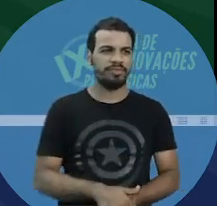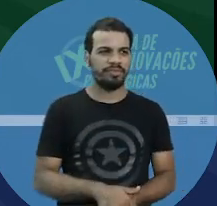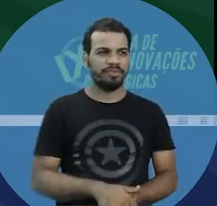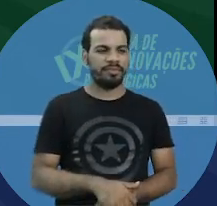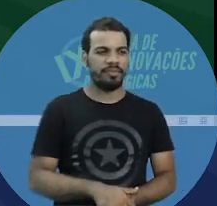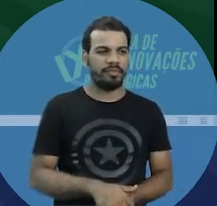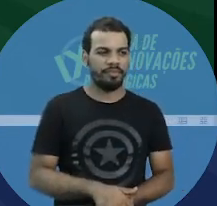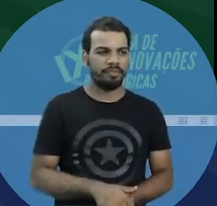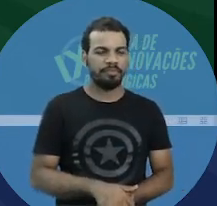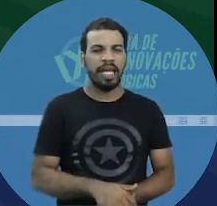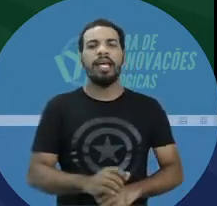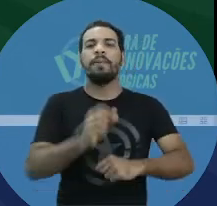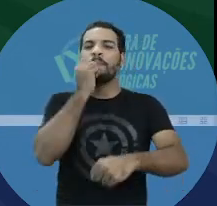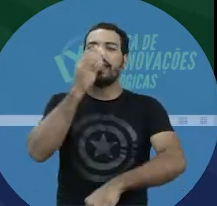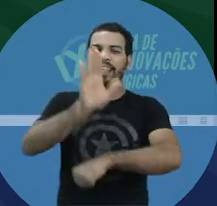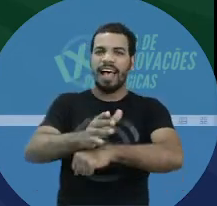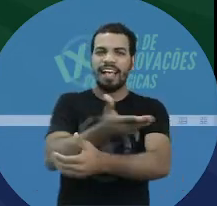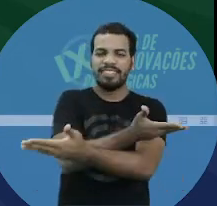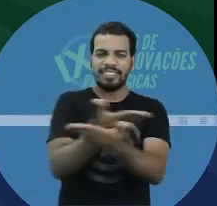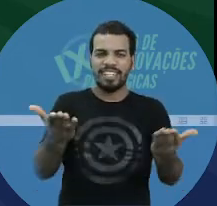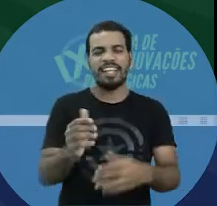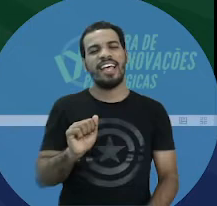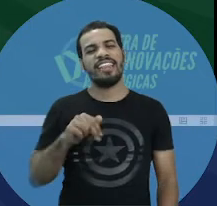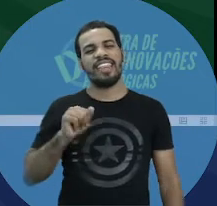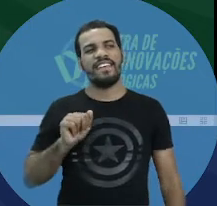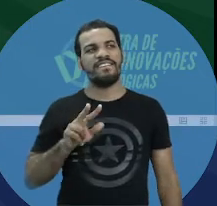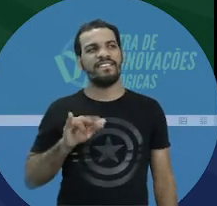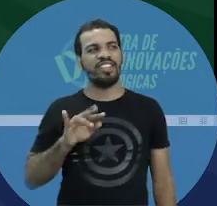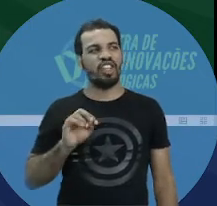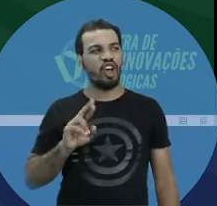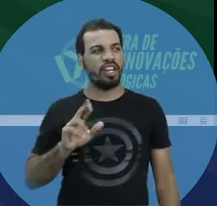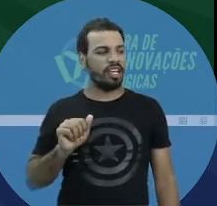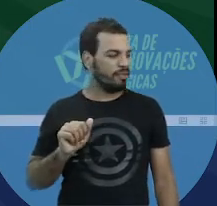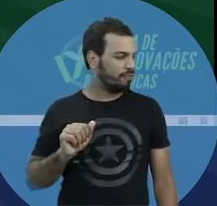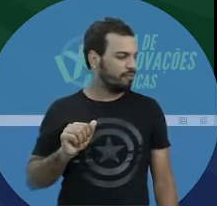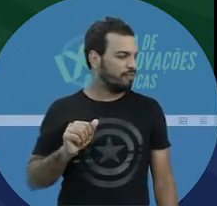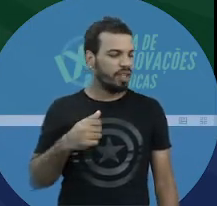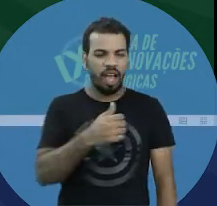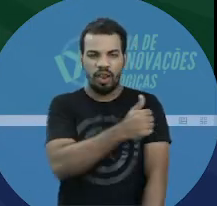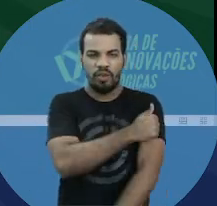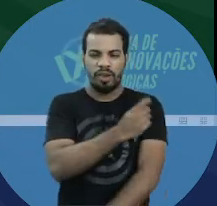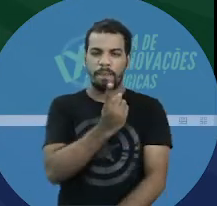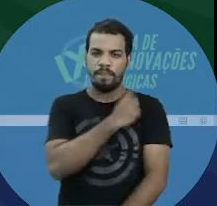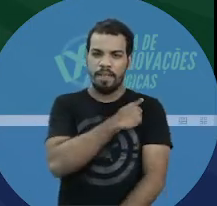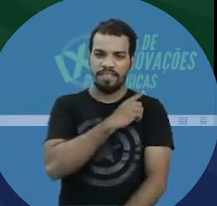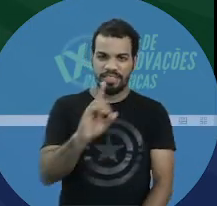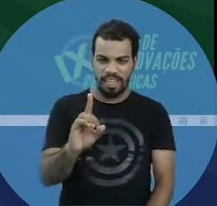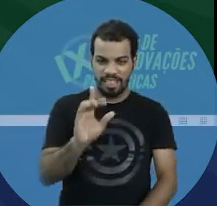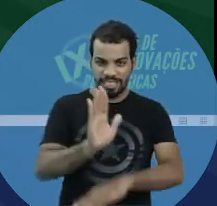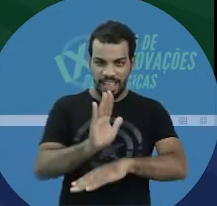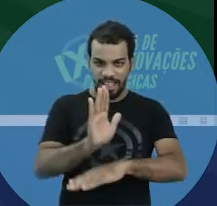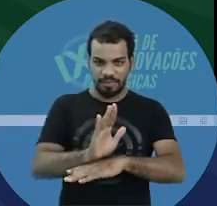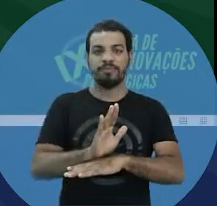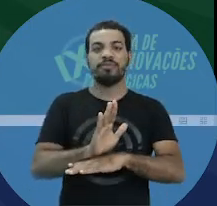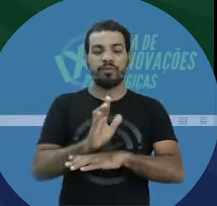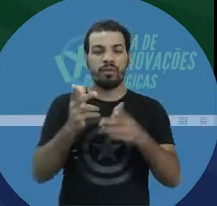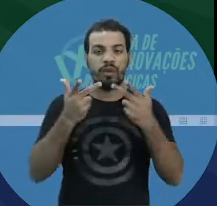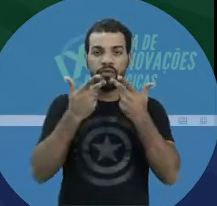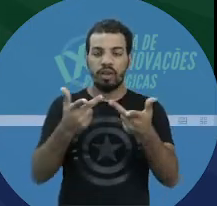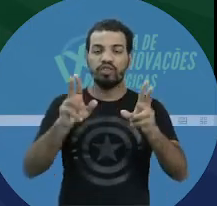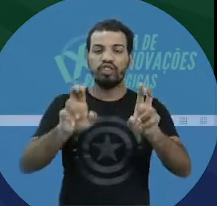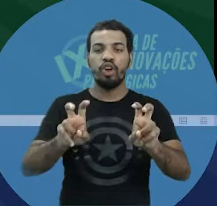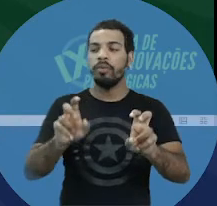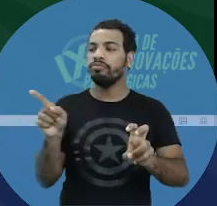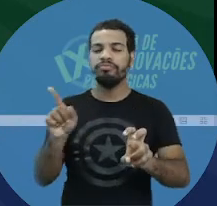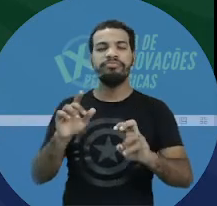tarde, gente. Meu nome é Ana Vitória, eu sou aluna do primeiro ano D, do turno da tarde, e eu vim falar aqui rapidamente sobre o resultado que